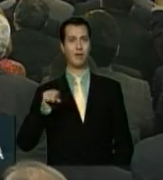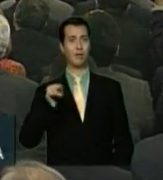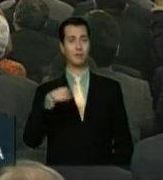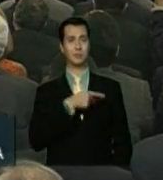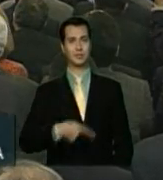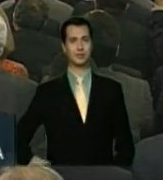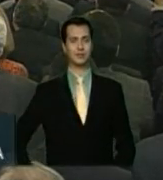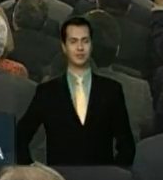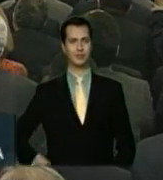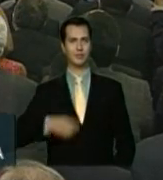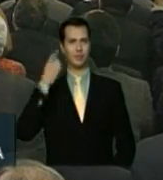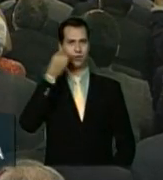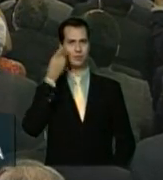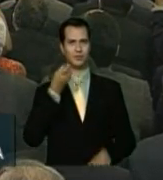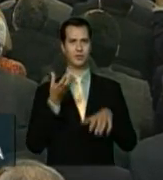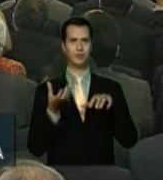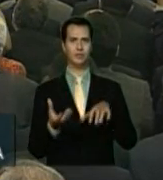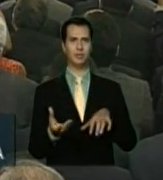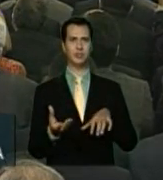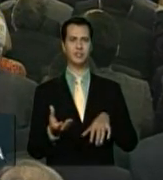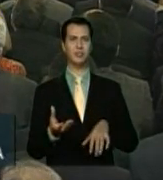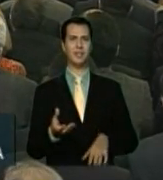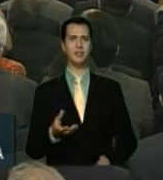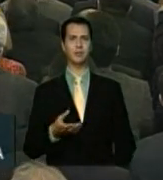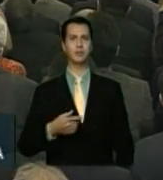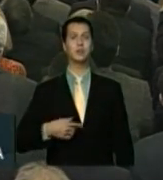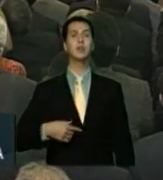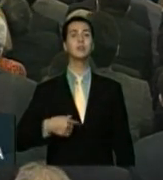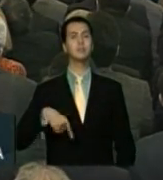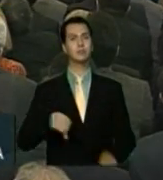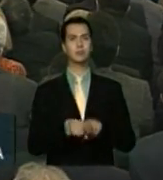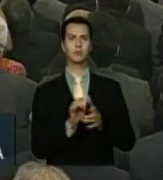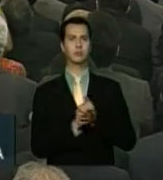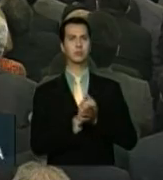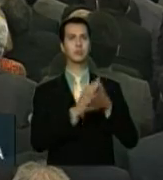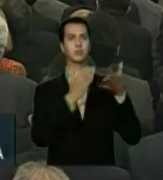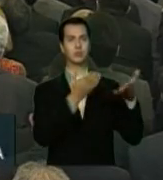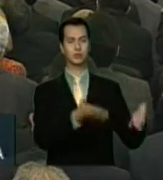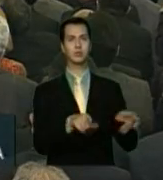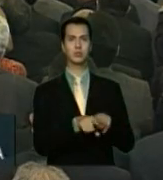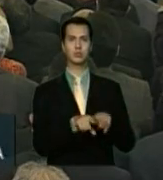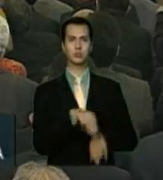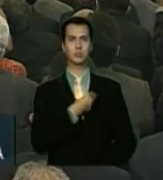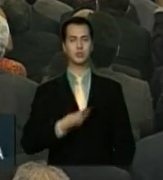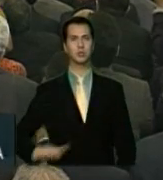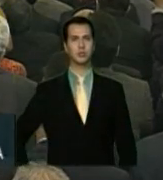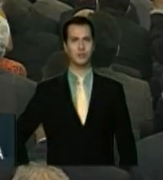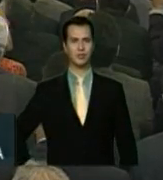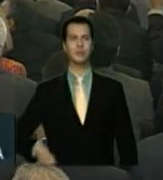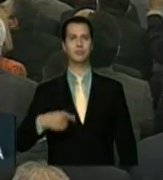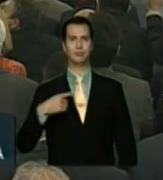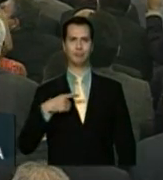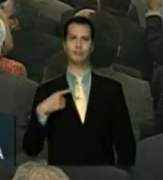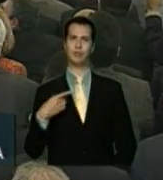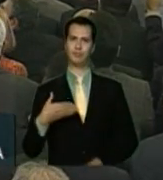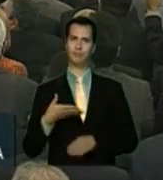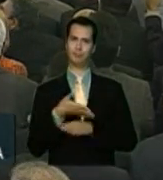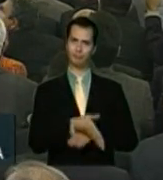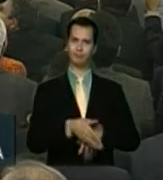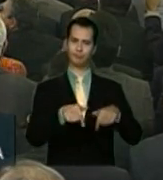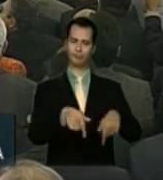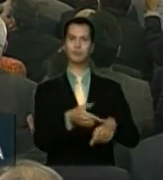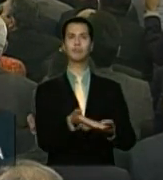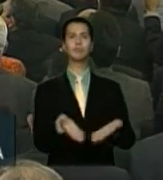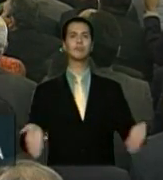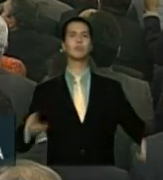Deputados cumprimentar aqui os ministros que representam todo o esforço do governo